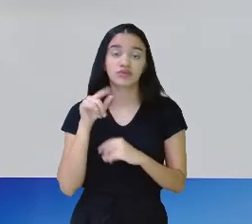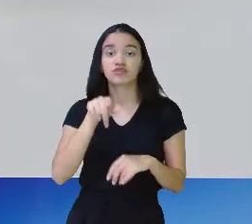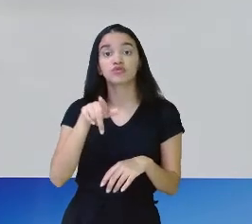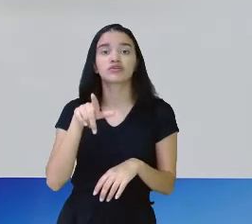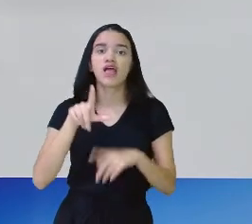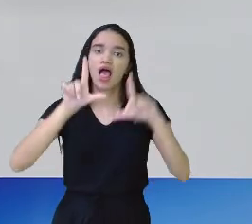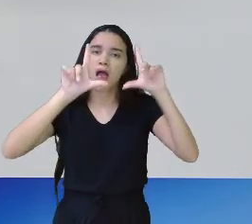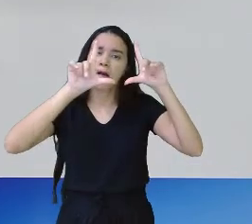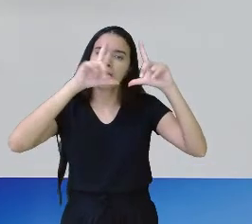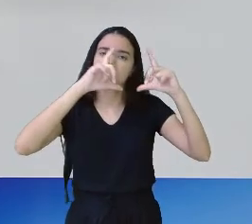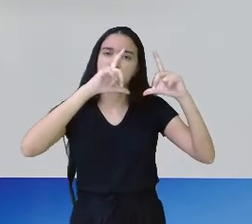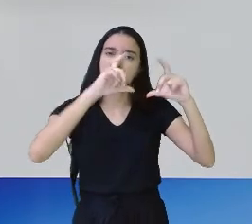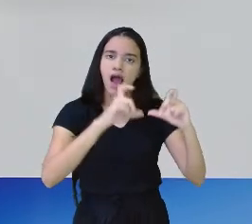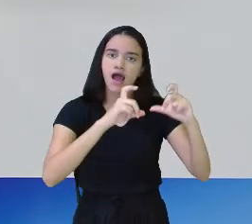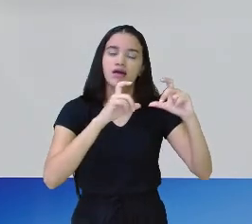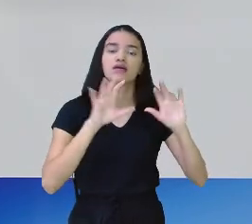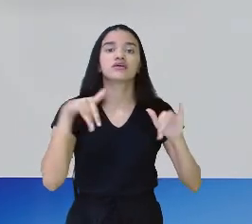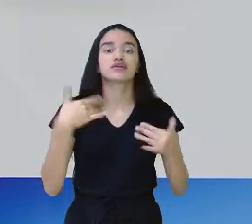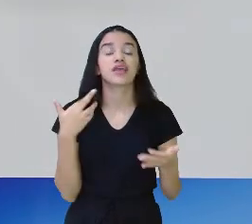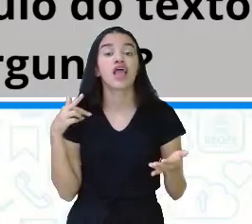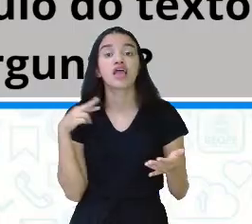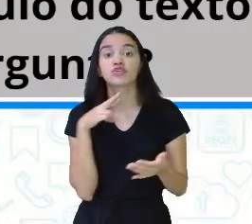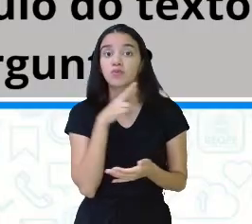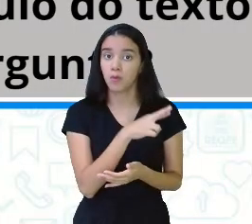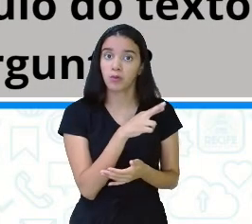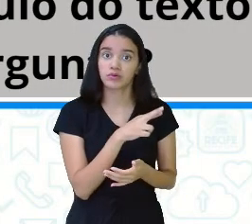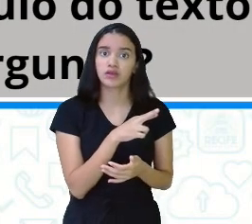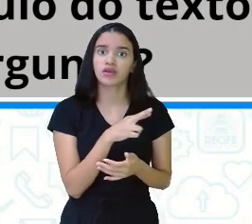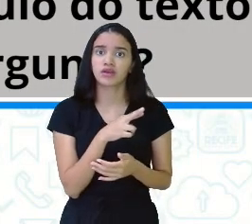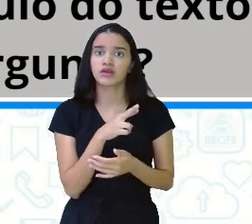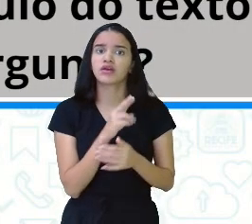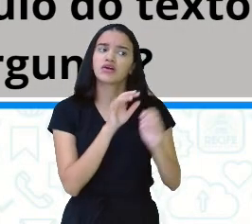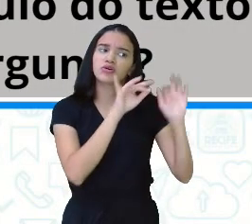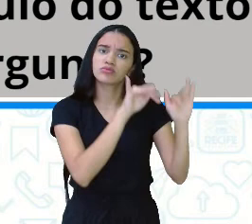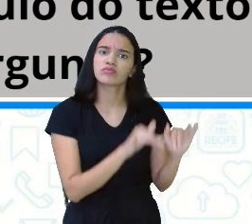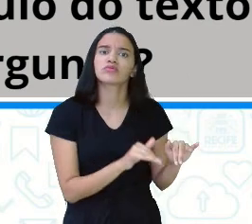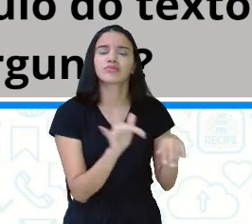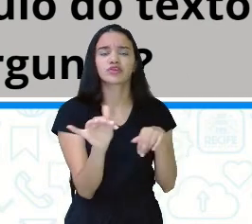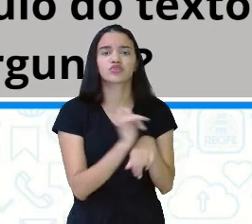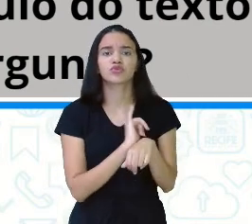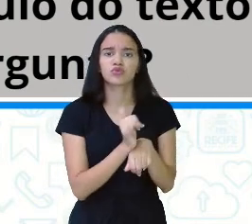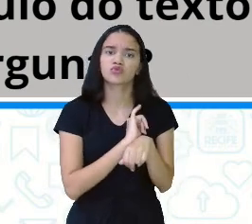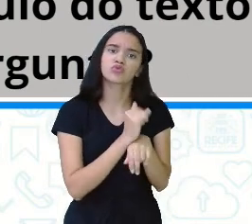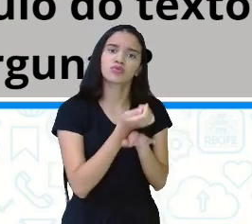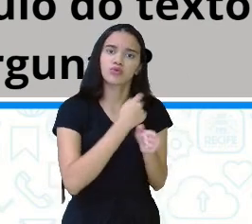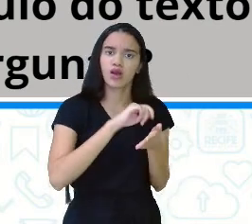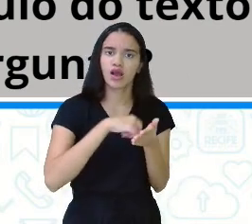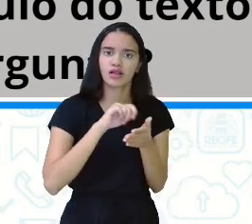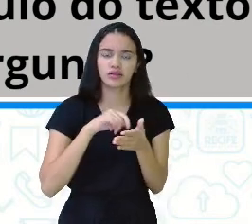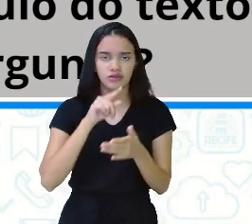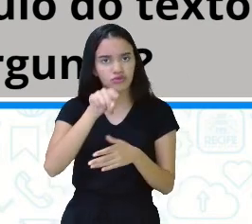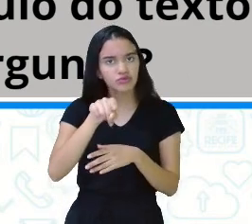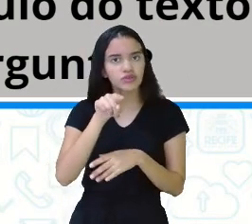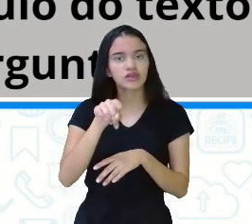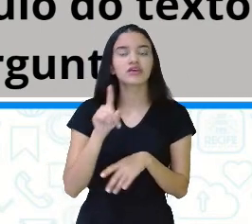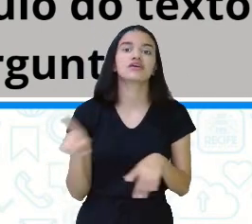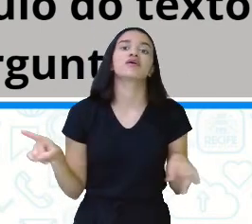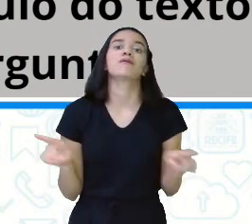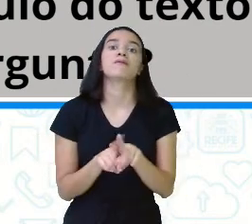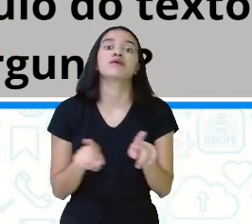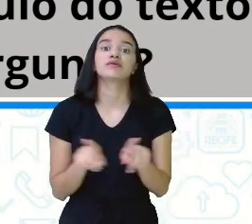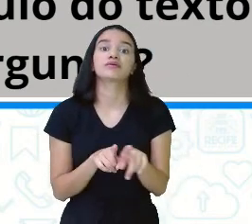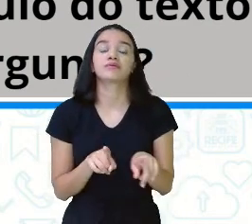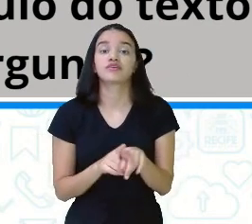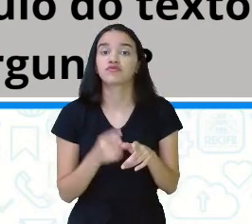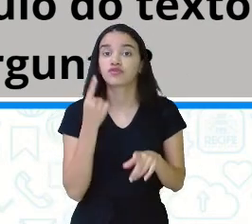devem printar a tela, responder a questão. Pode responder no YouTube, responder aí no caderno de vocês e vejam